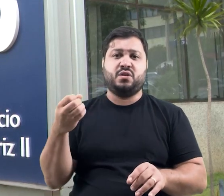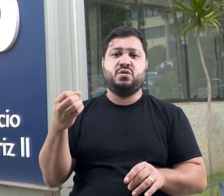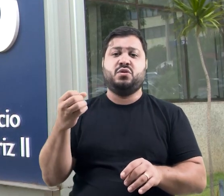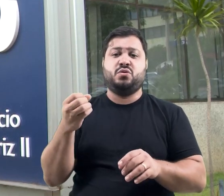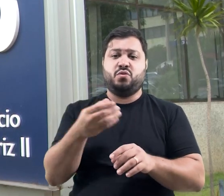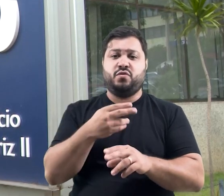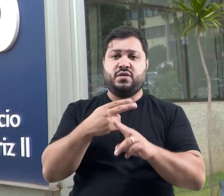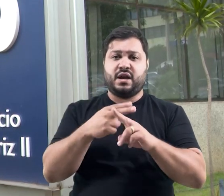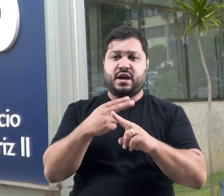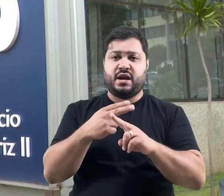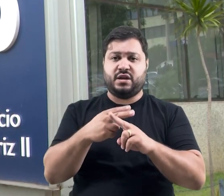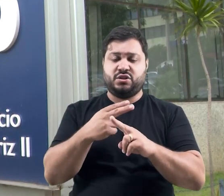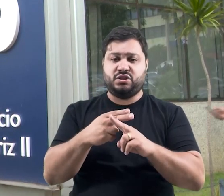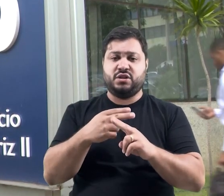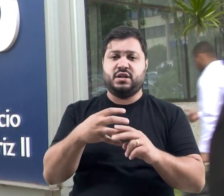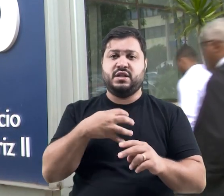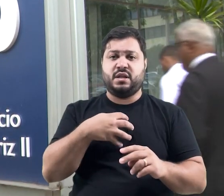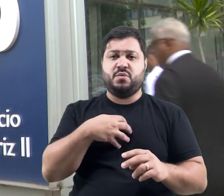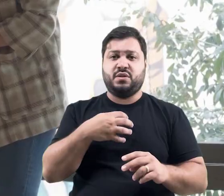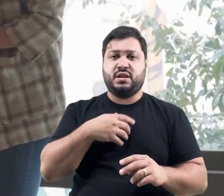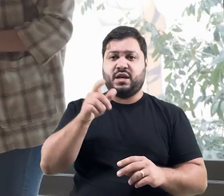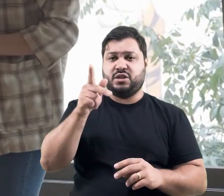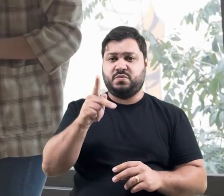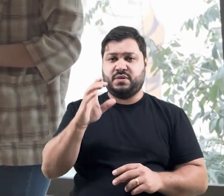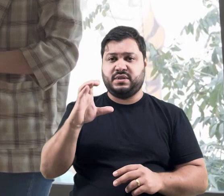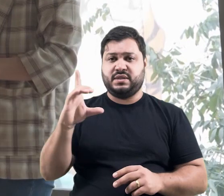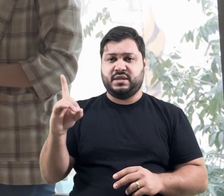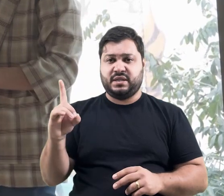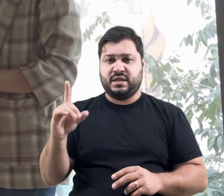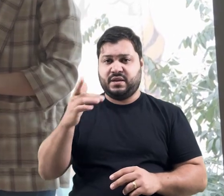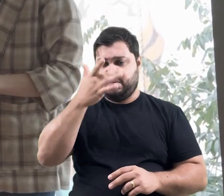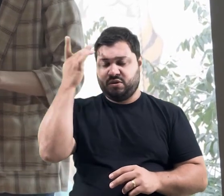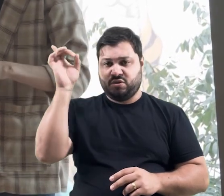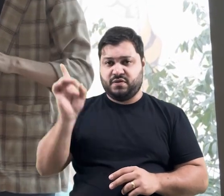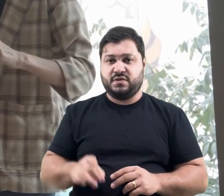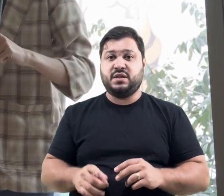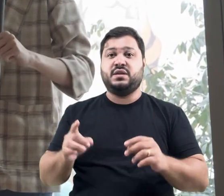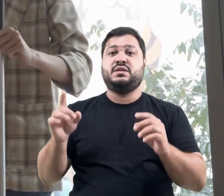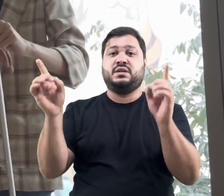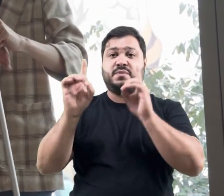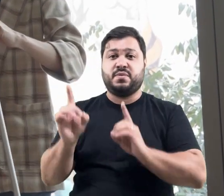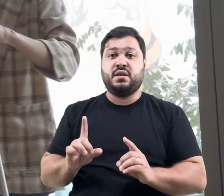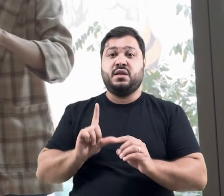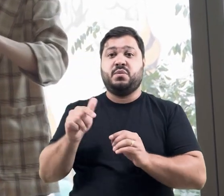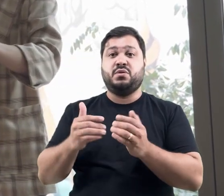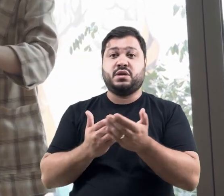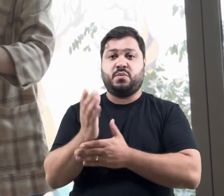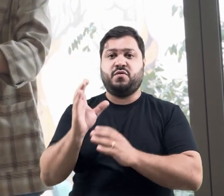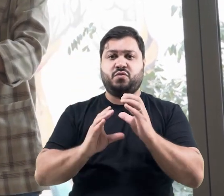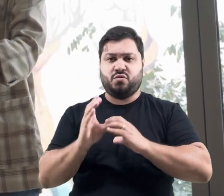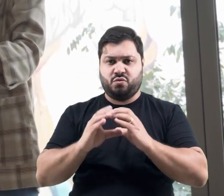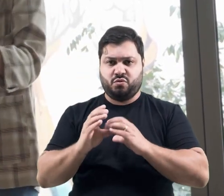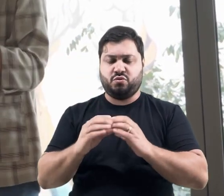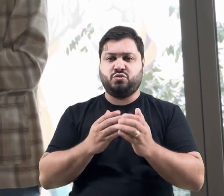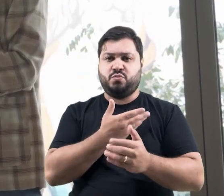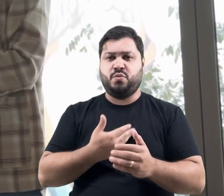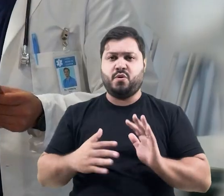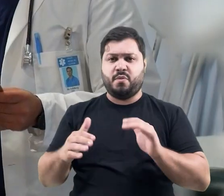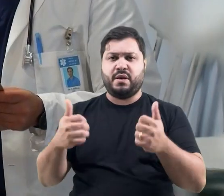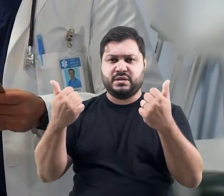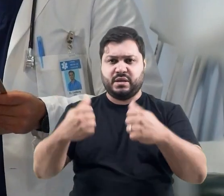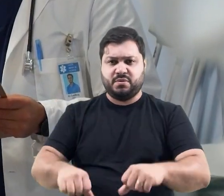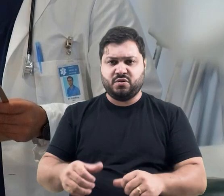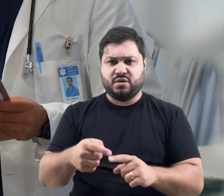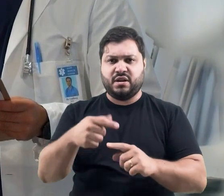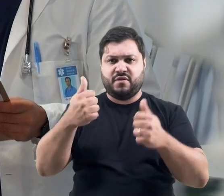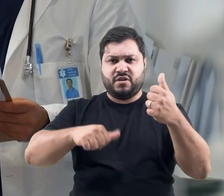de técnico bancário novo da Caixa Econômica Federal na modalidade pessoa com deficiência após ser aprovado em concurso público,